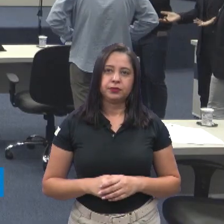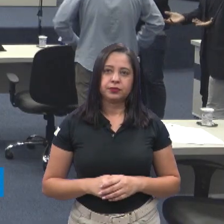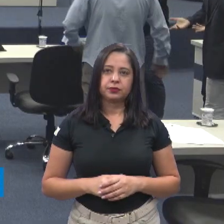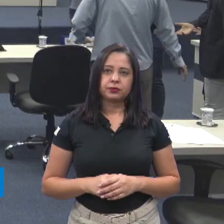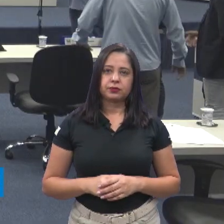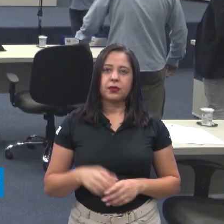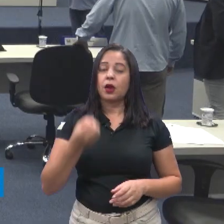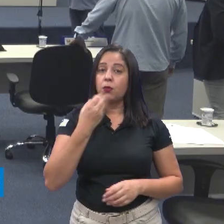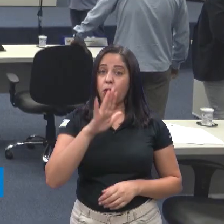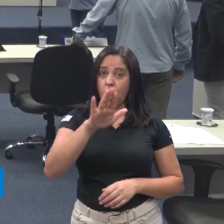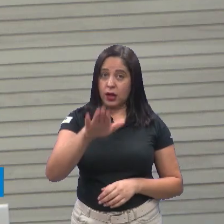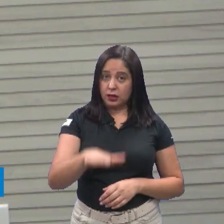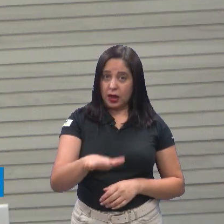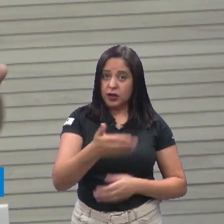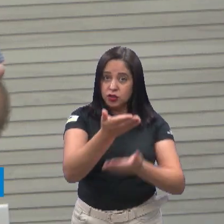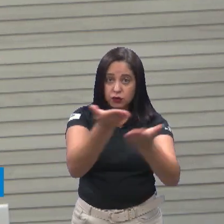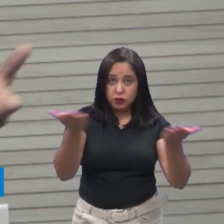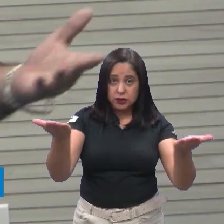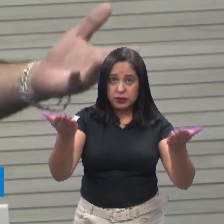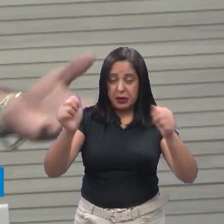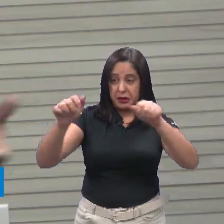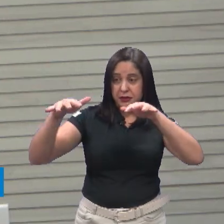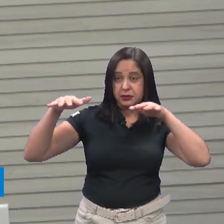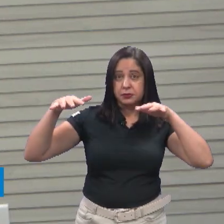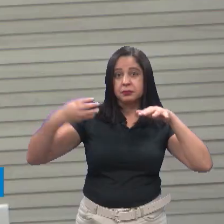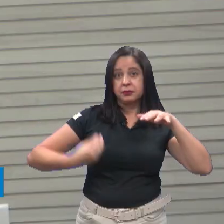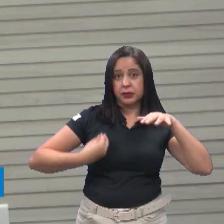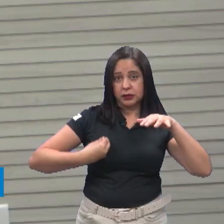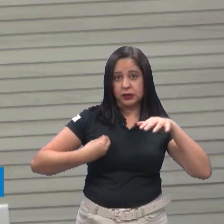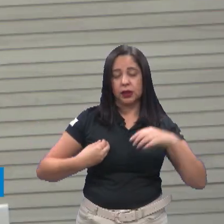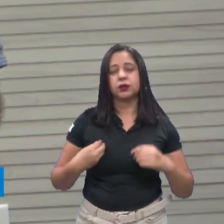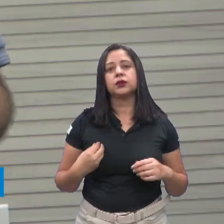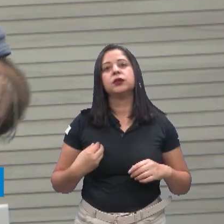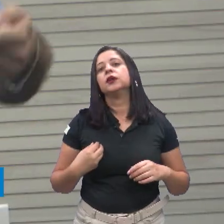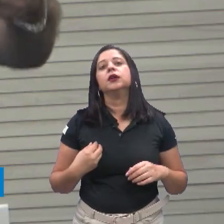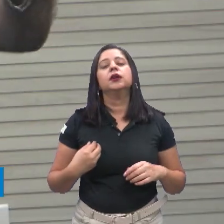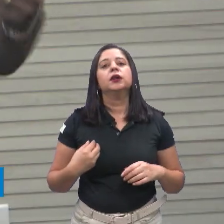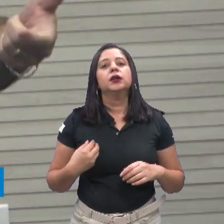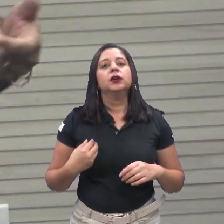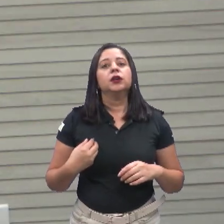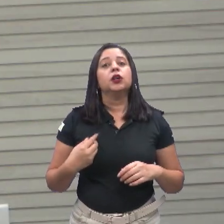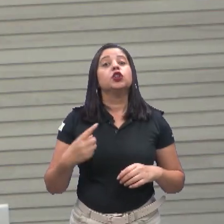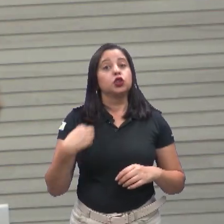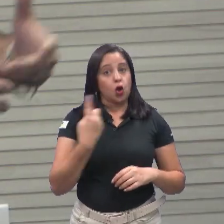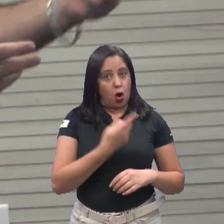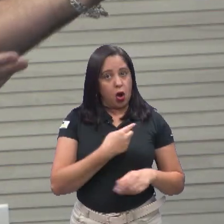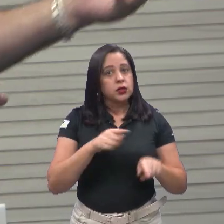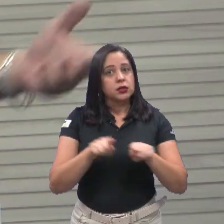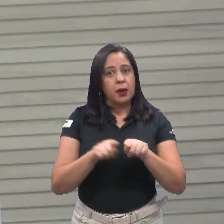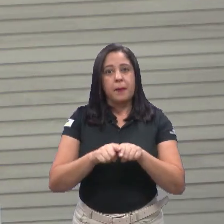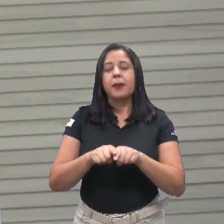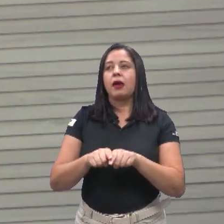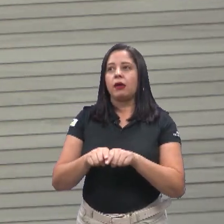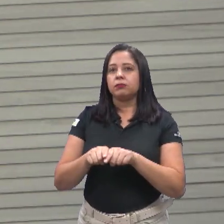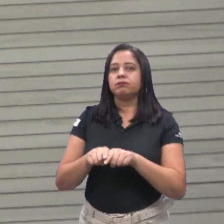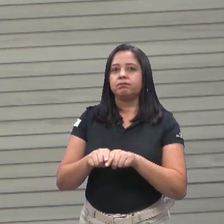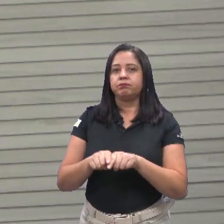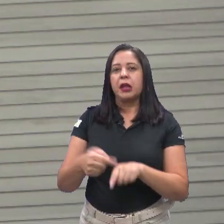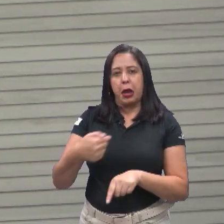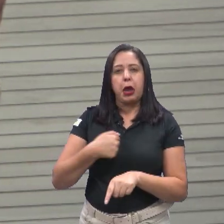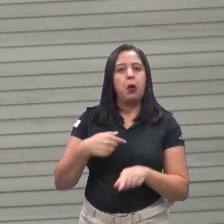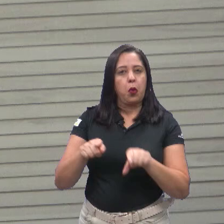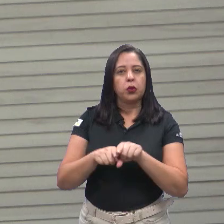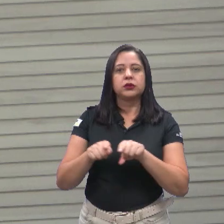especial a todos vocês que estão na galeria. Também colocar aqui o nosso posicionamento. Nós também cobramos, junto aqui com nossos colegas,